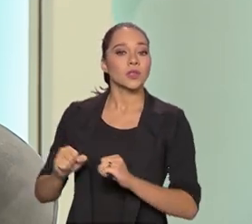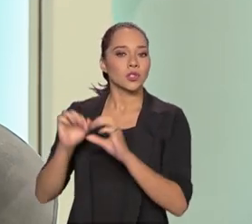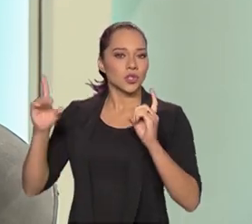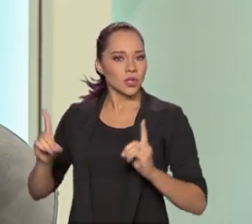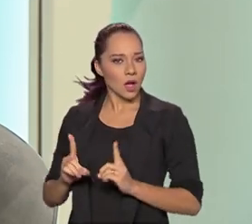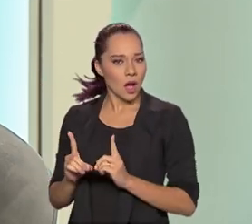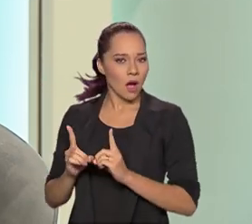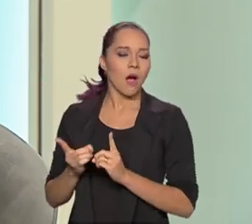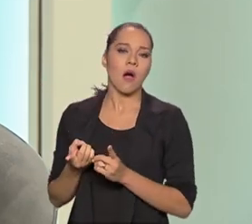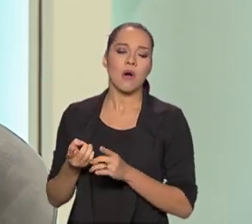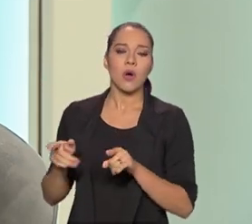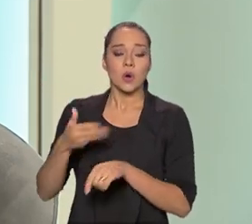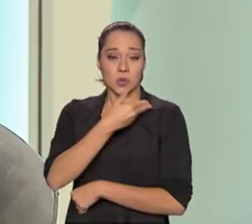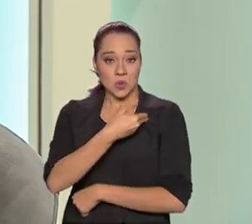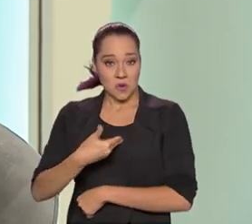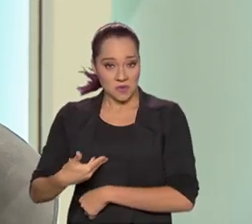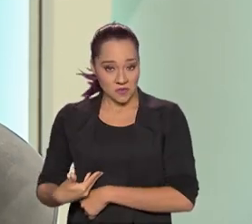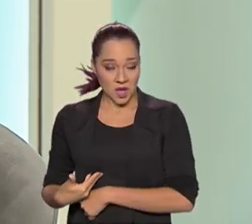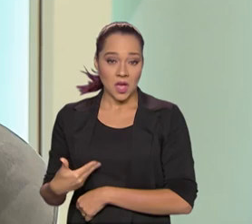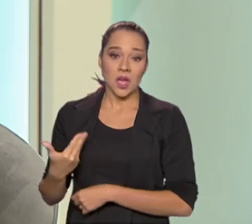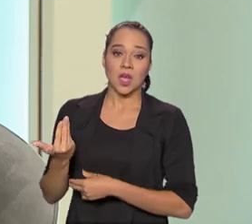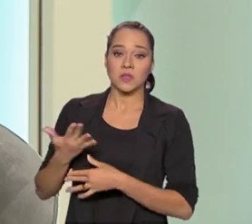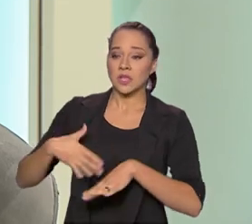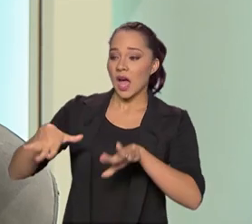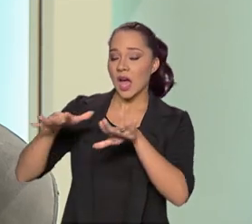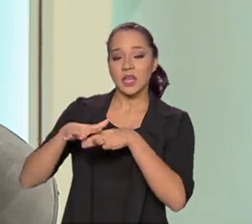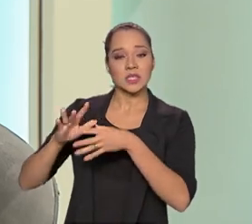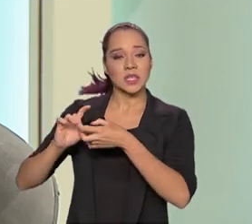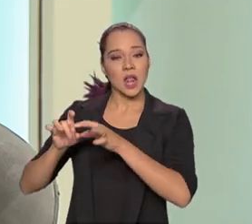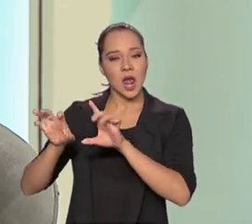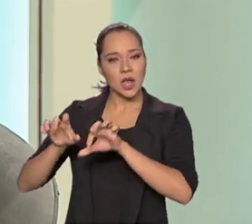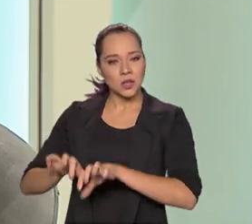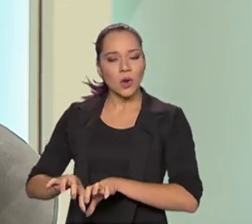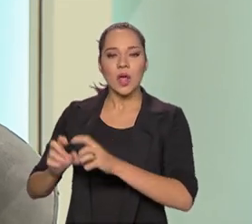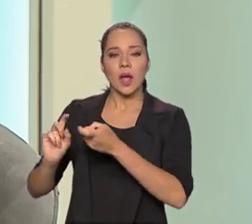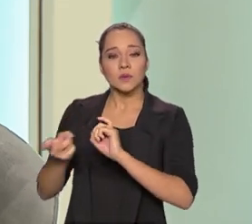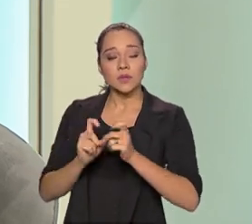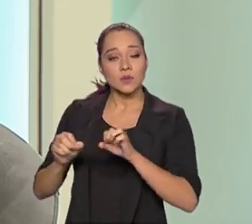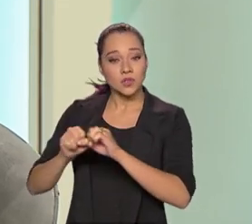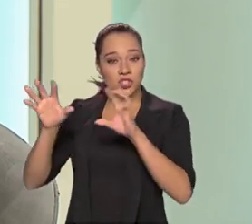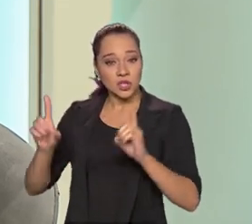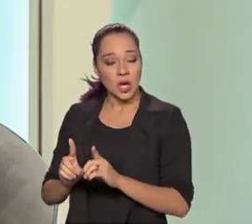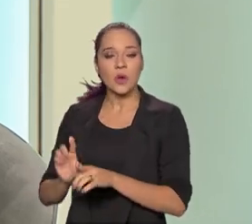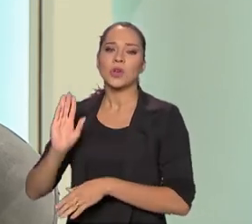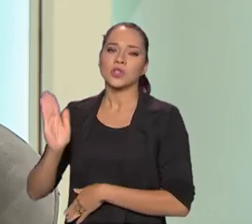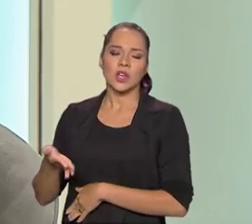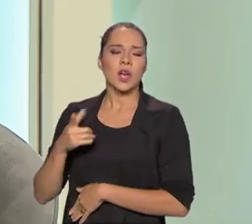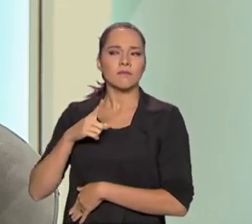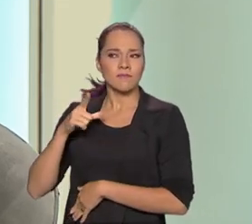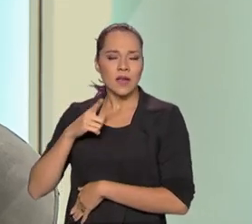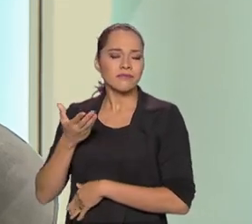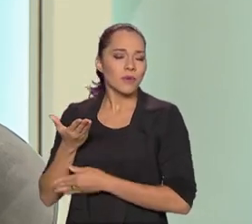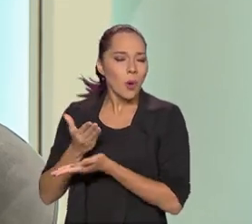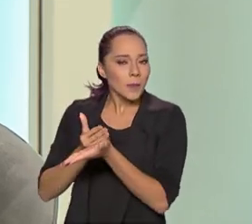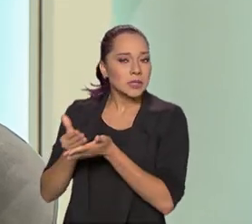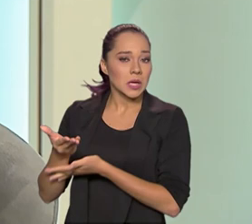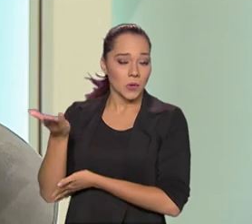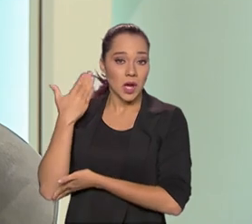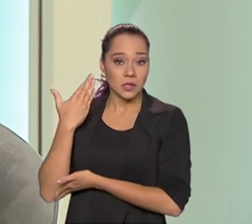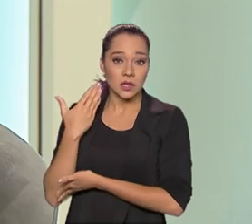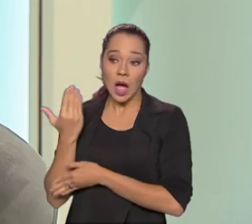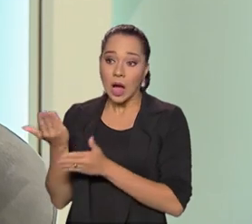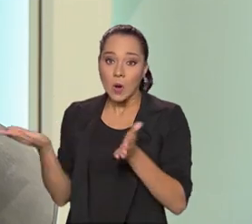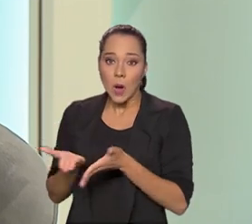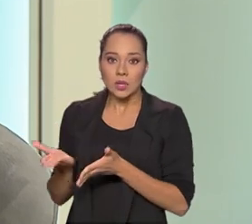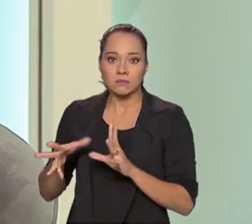digital, os governos eletrônicos, as administrações digitais já era uma tendência antes. Com a